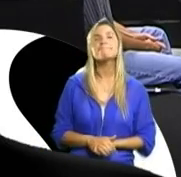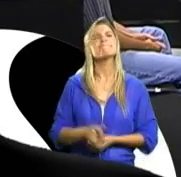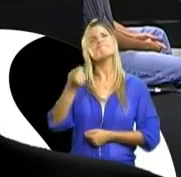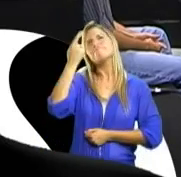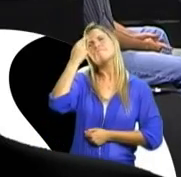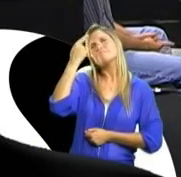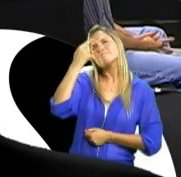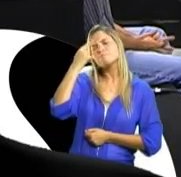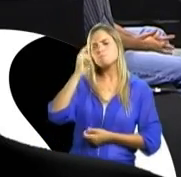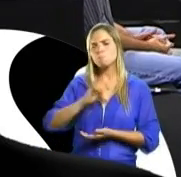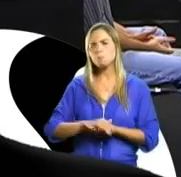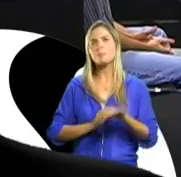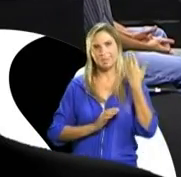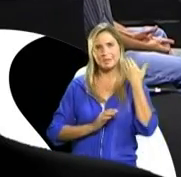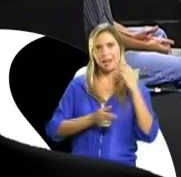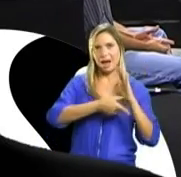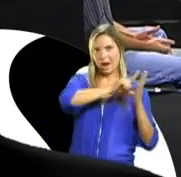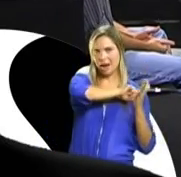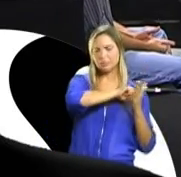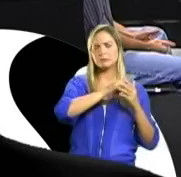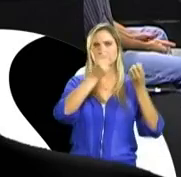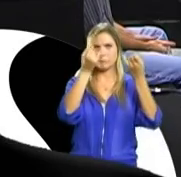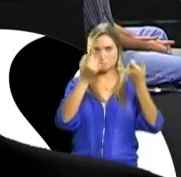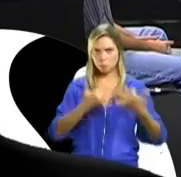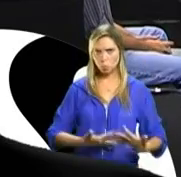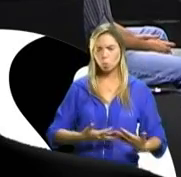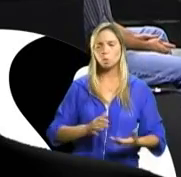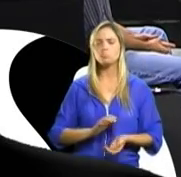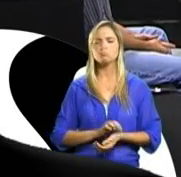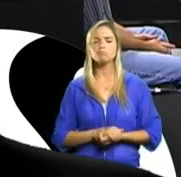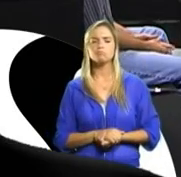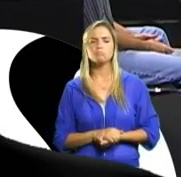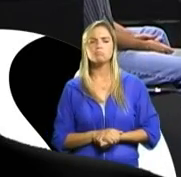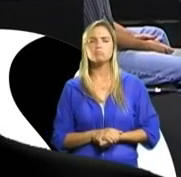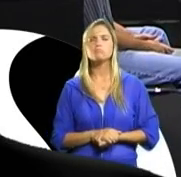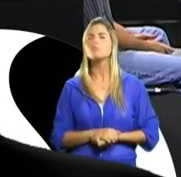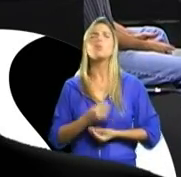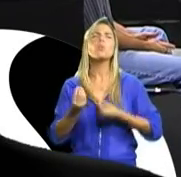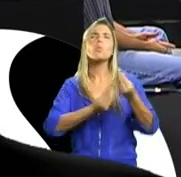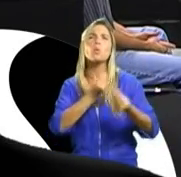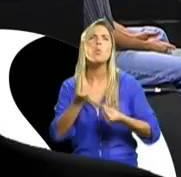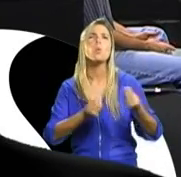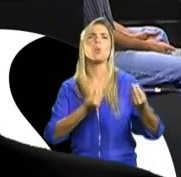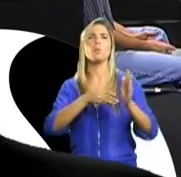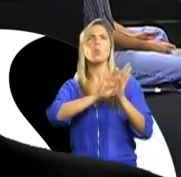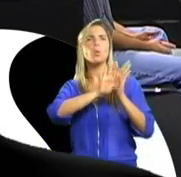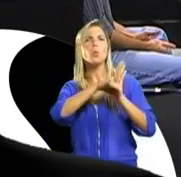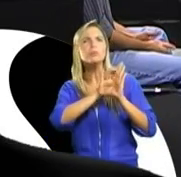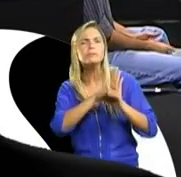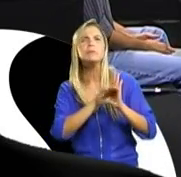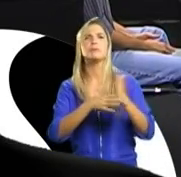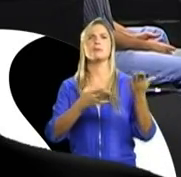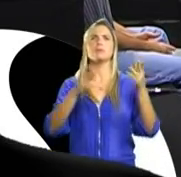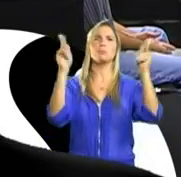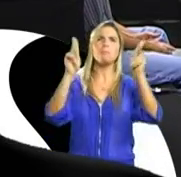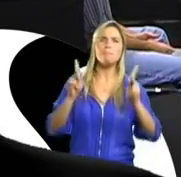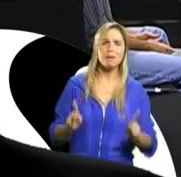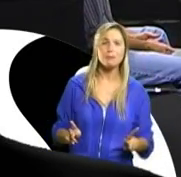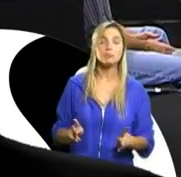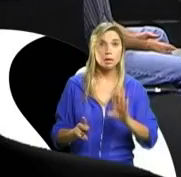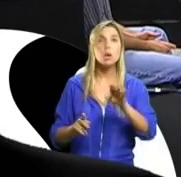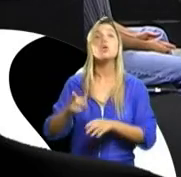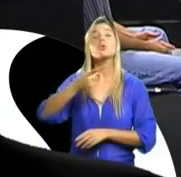pensando no último bloco, a gente, né, fechou justamente trazendo esse aspecto de que precisamos